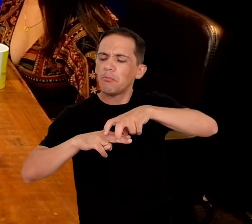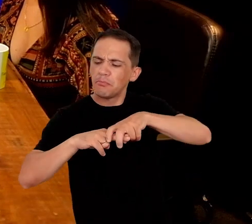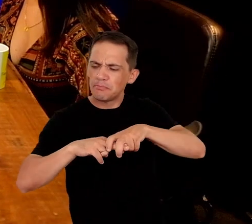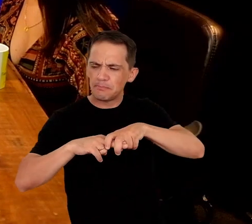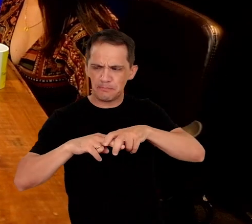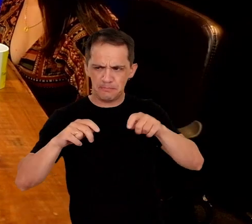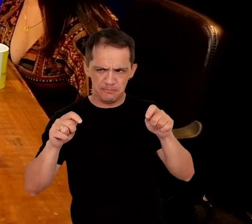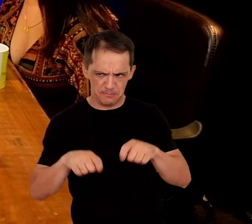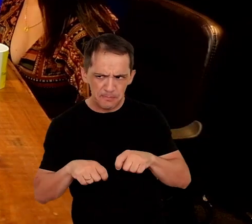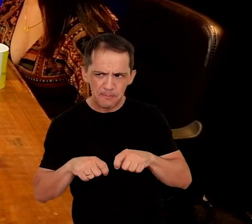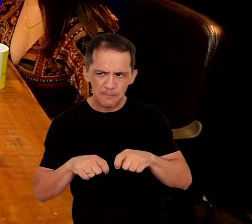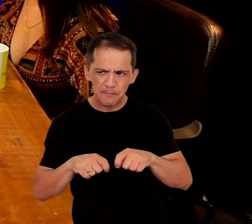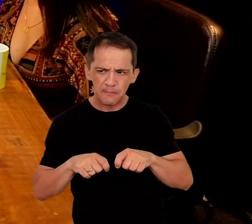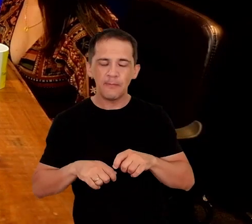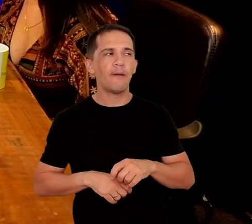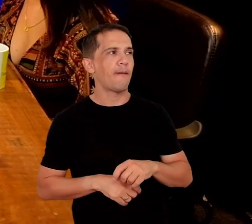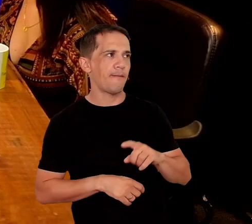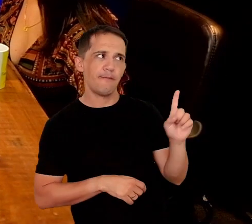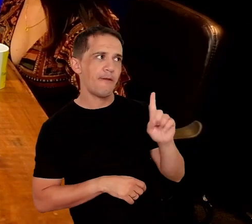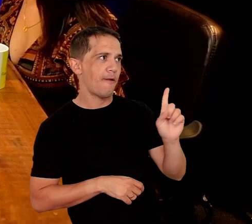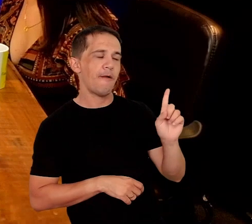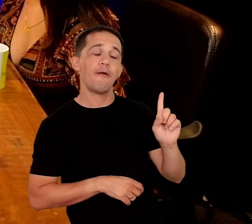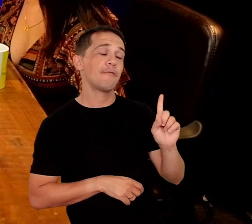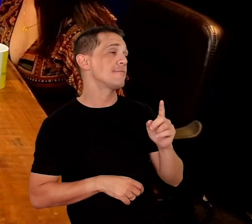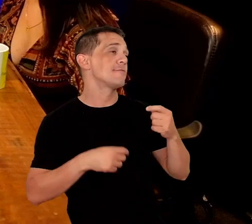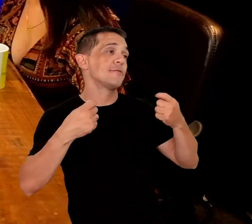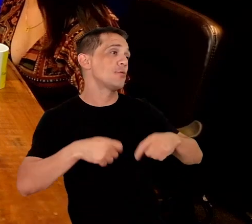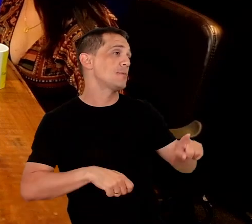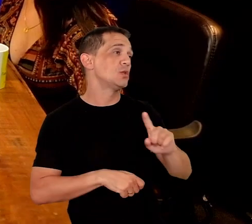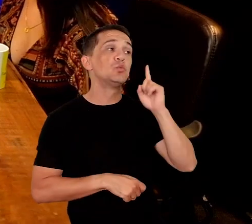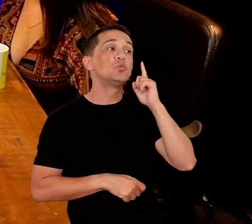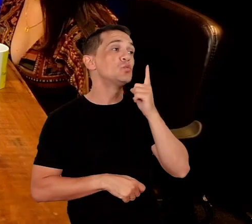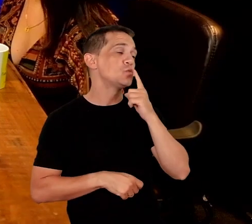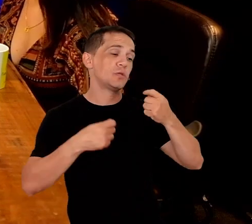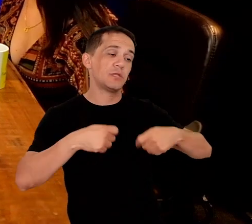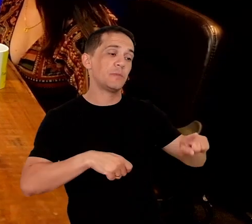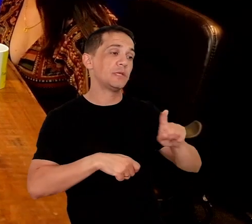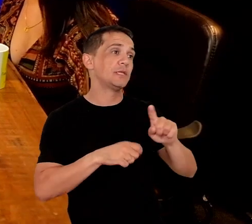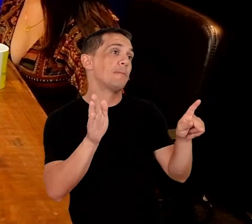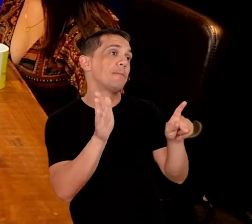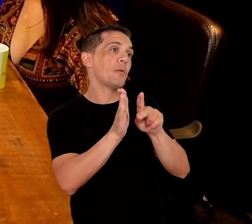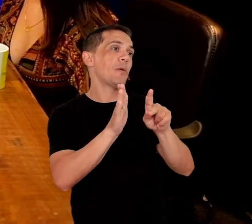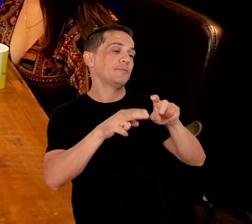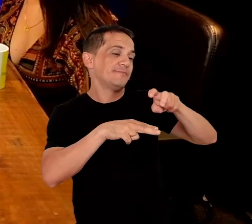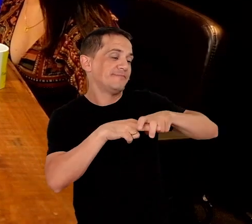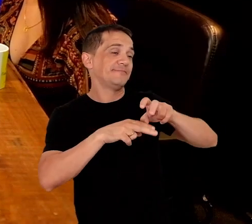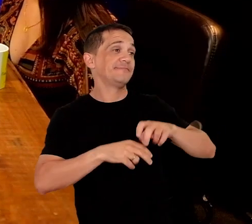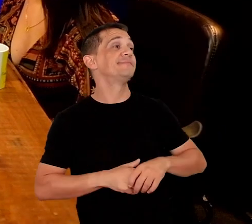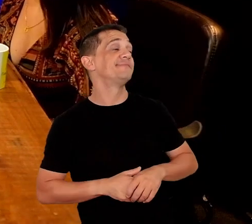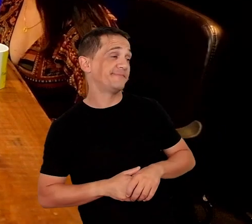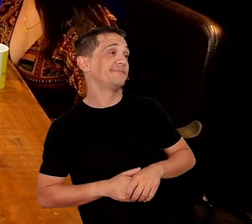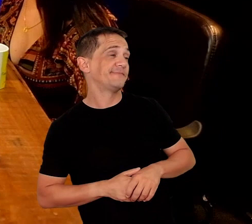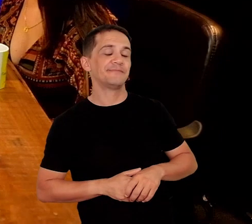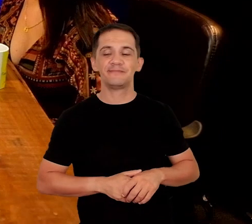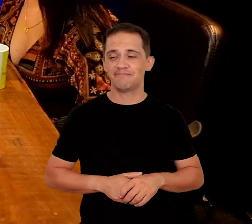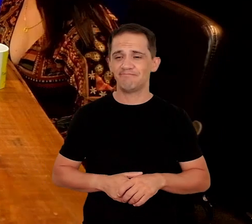Aí eles, o surdo não vai sentar, né, Pro? Eu, não. Porque eles sabem que não precisa. Então, eu sempre faço essa alusão. Para a acessibilidade, né? Eu não